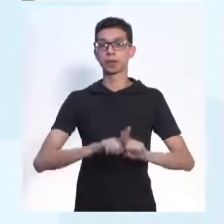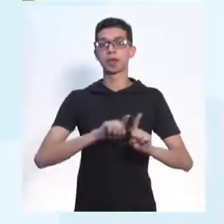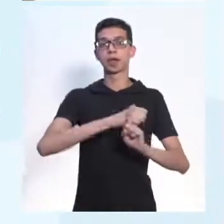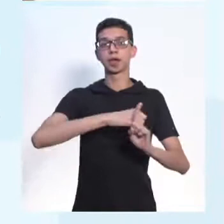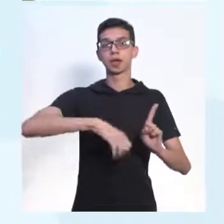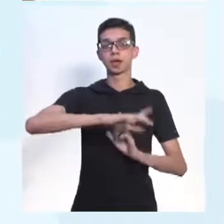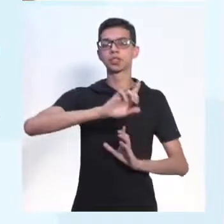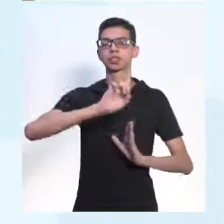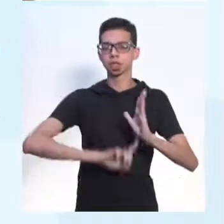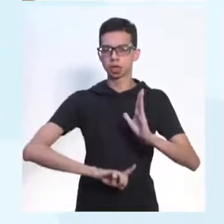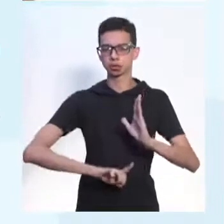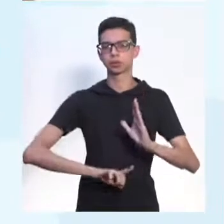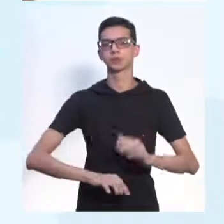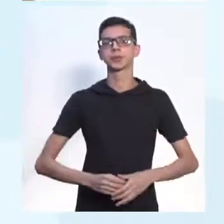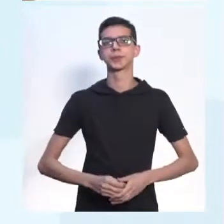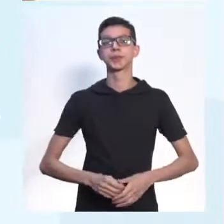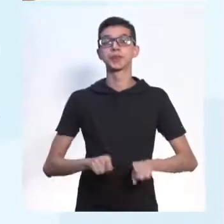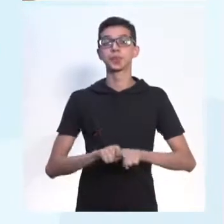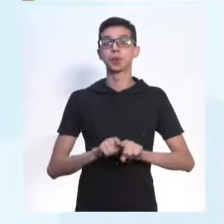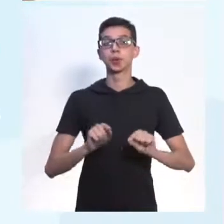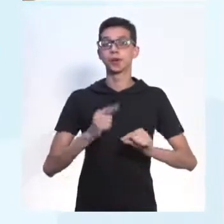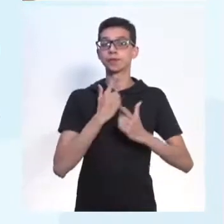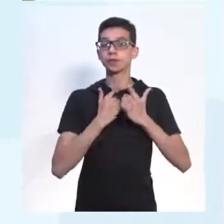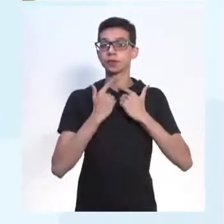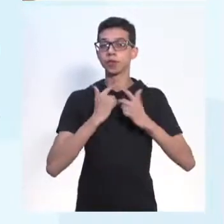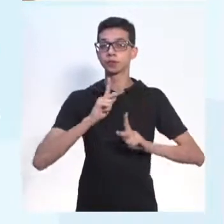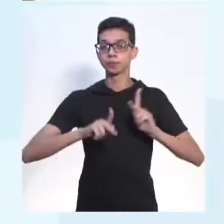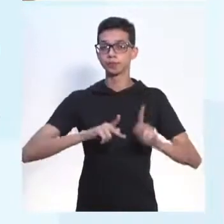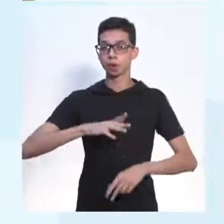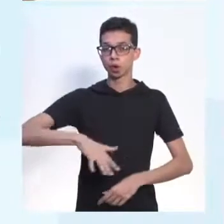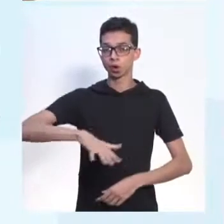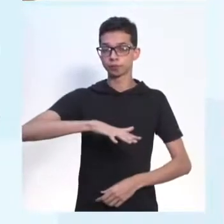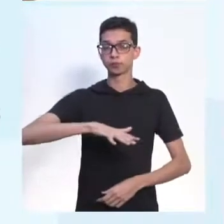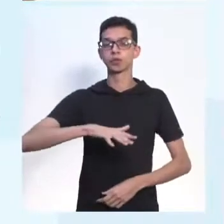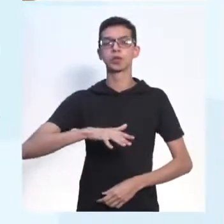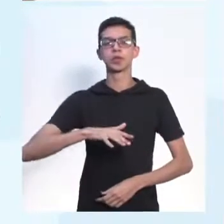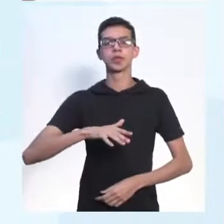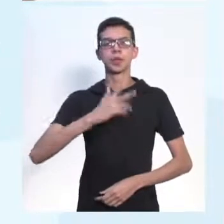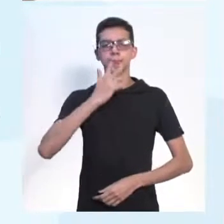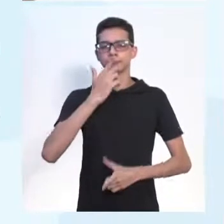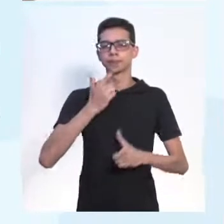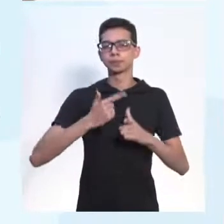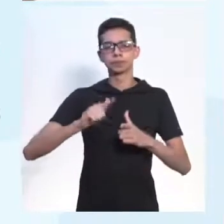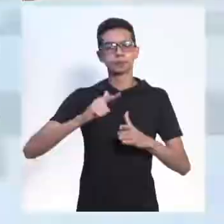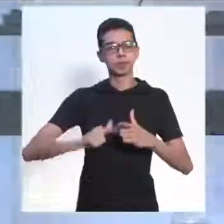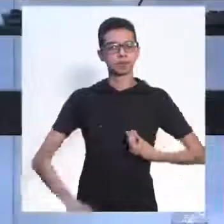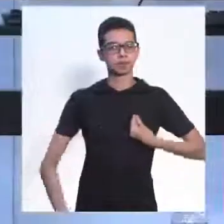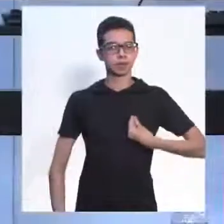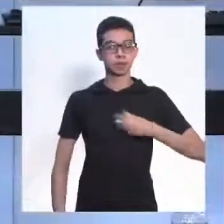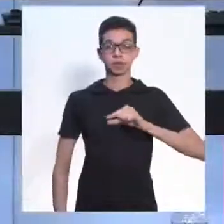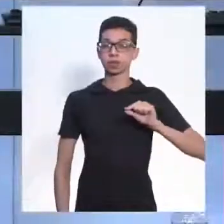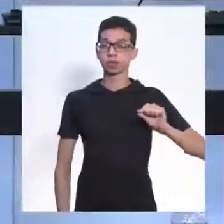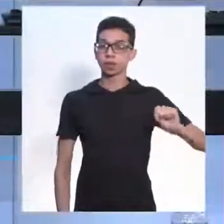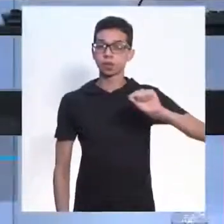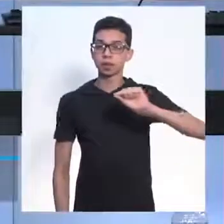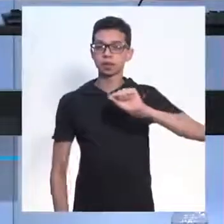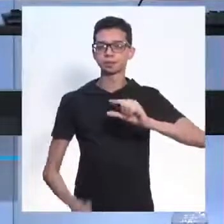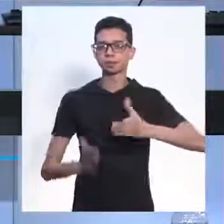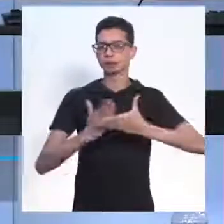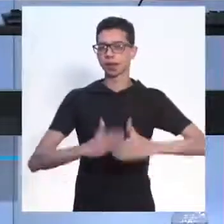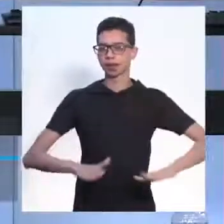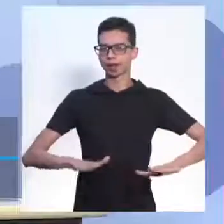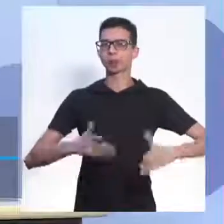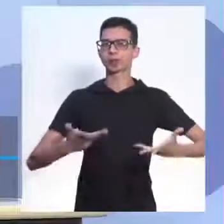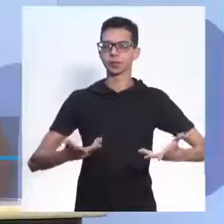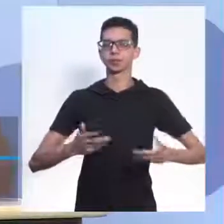direitos e canalizam a vontade do povo afastando o caos da vida das pessoas e representa essa pluralidade